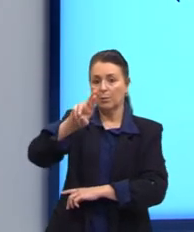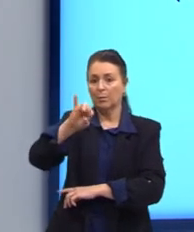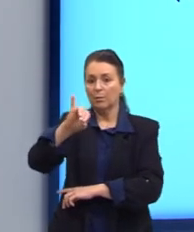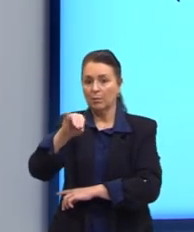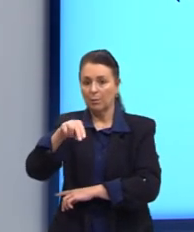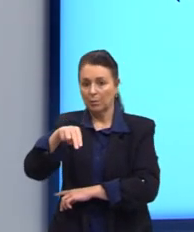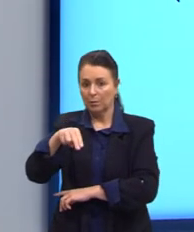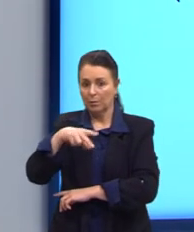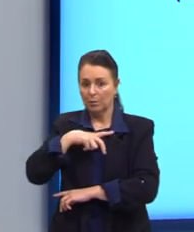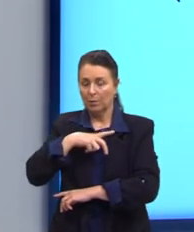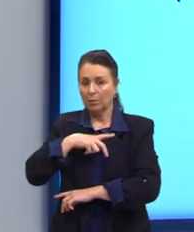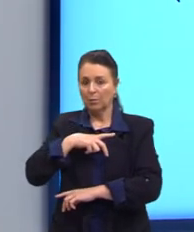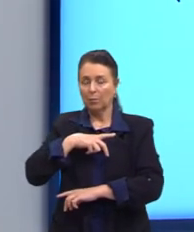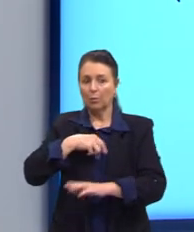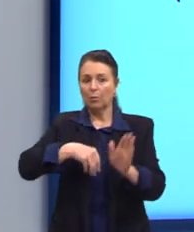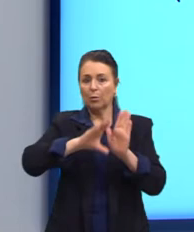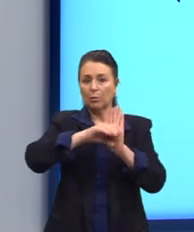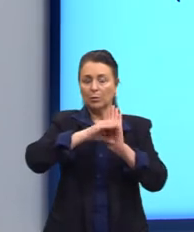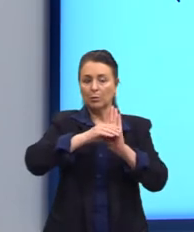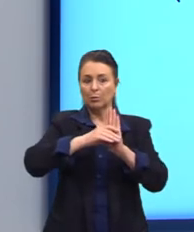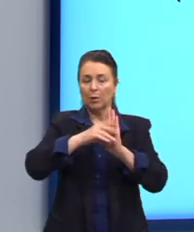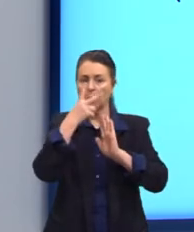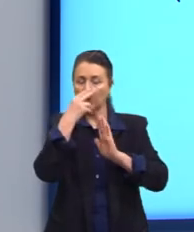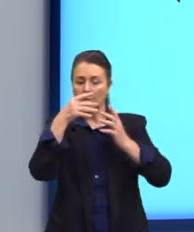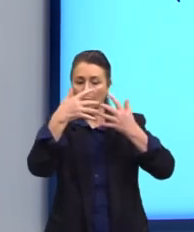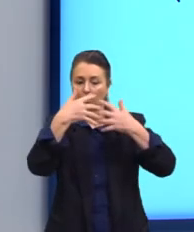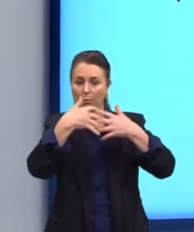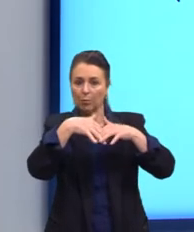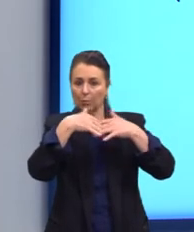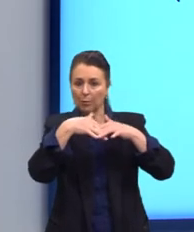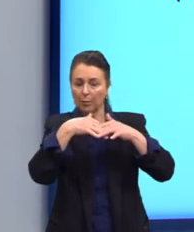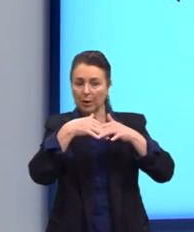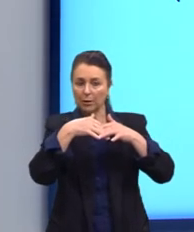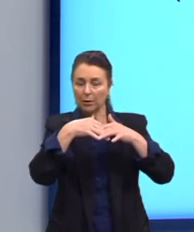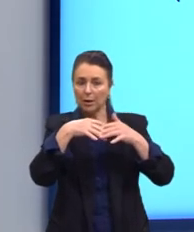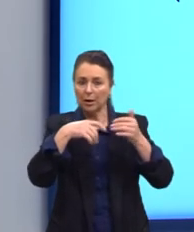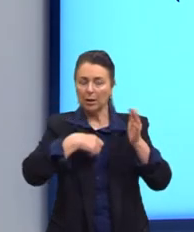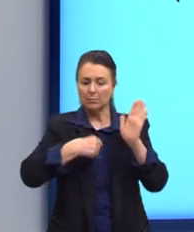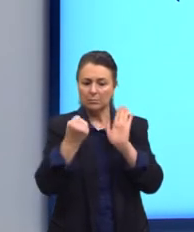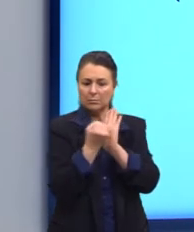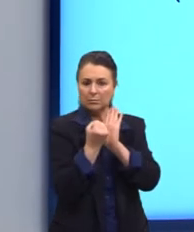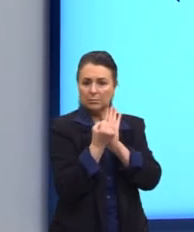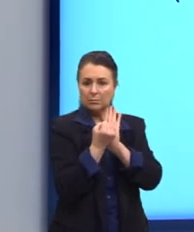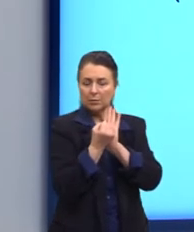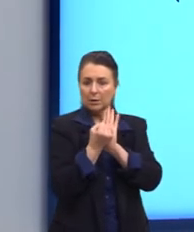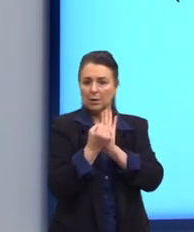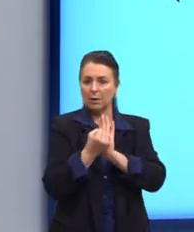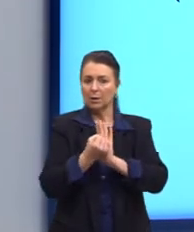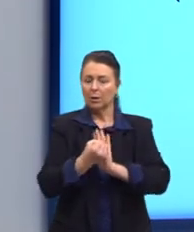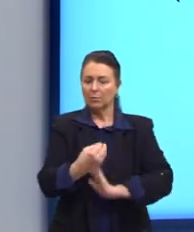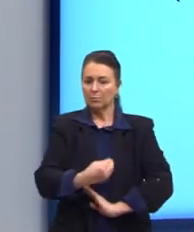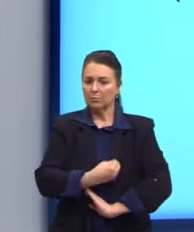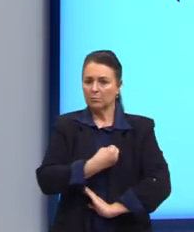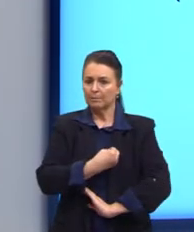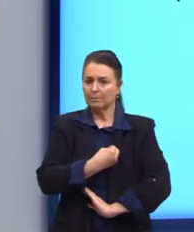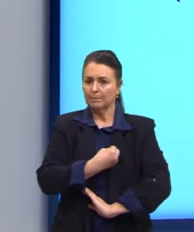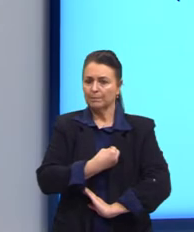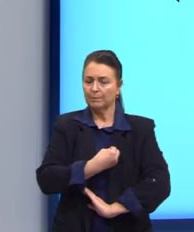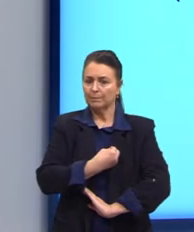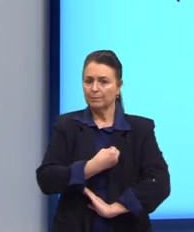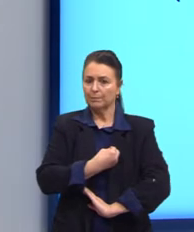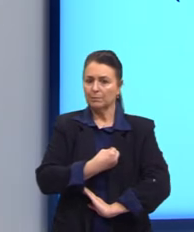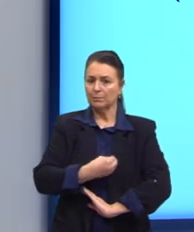máquina que registra a existência e a e a Restitui como tal então